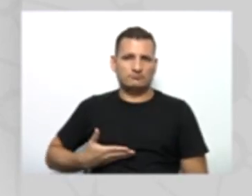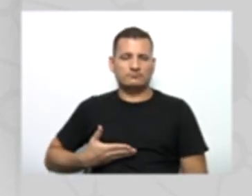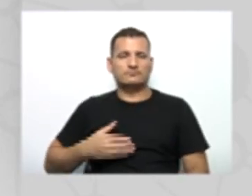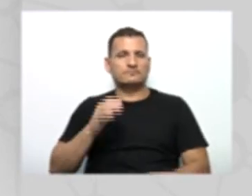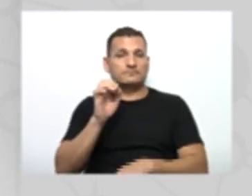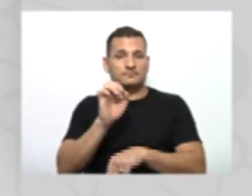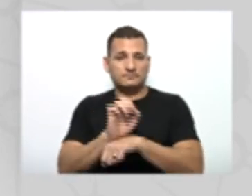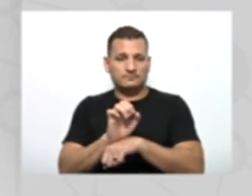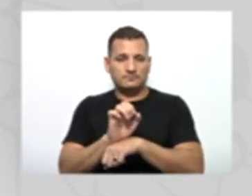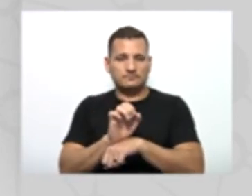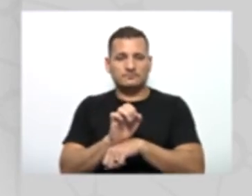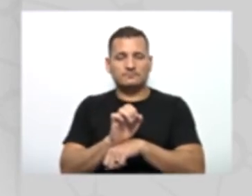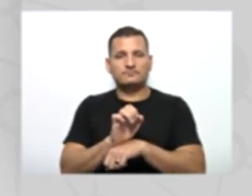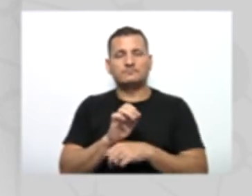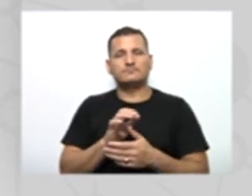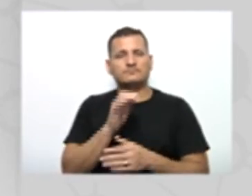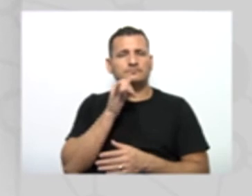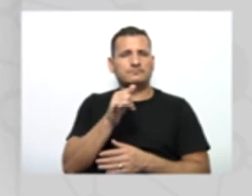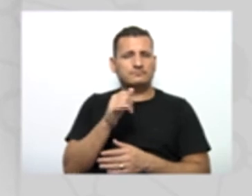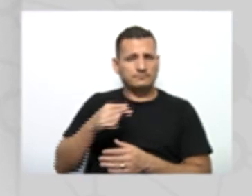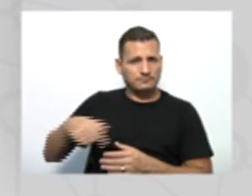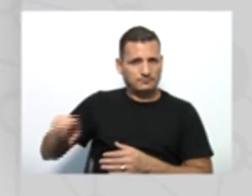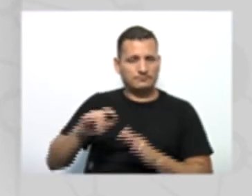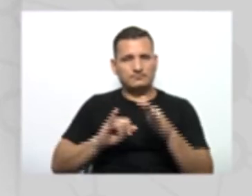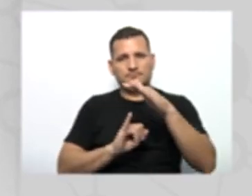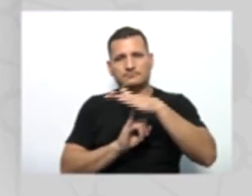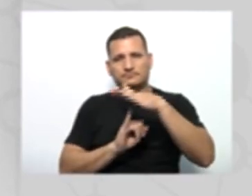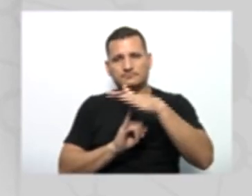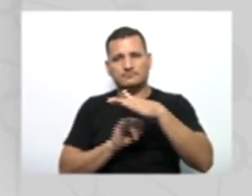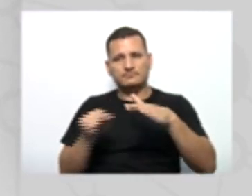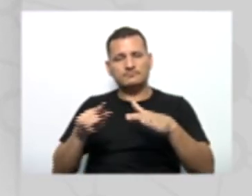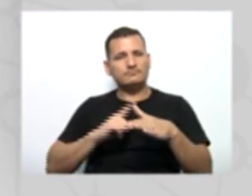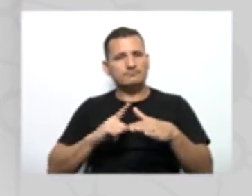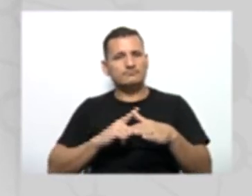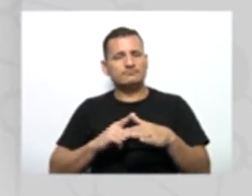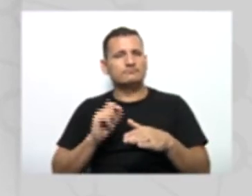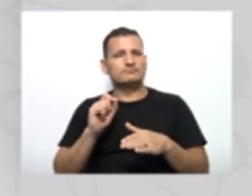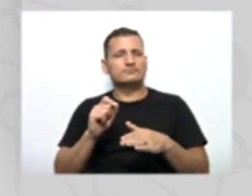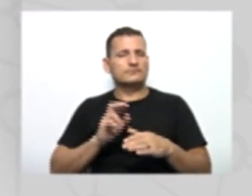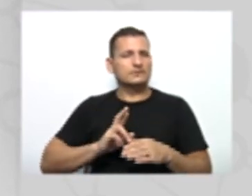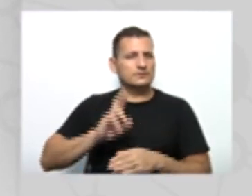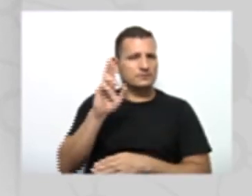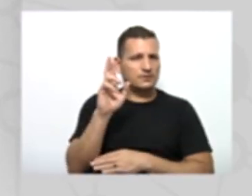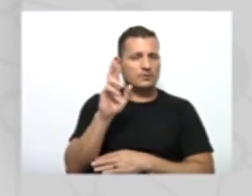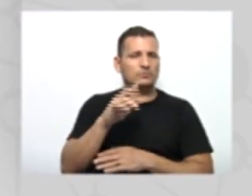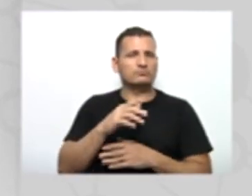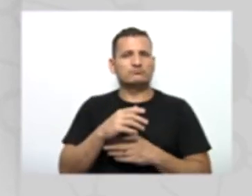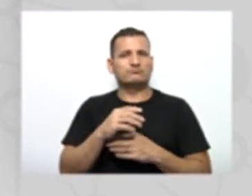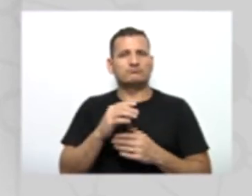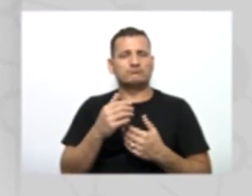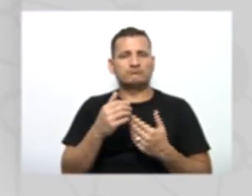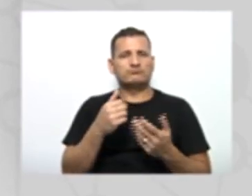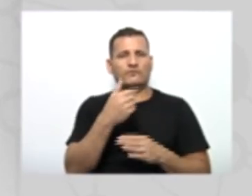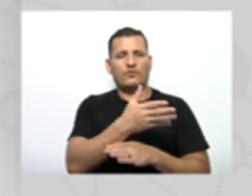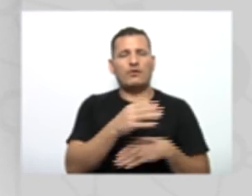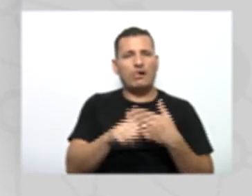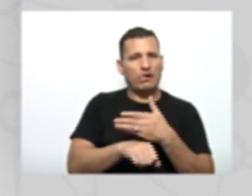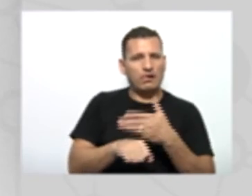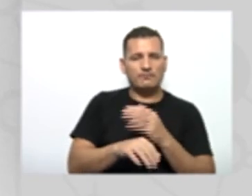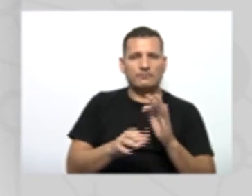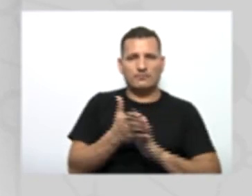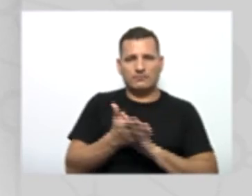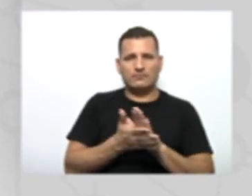sua cidade a melhorar. É muito bom quando a gente vive numa cidade que tem ciclovias, uma cidade que tem saneamento básico, uma